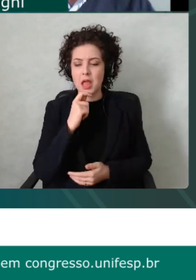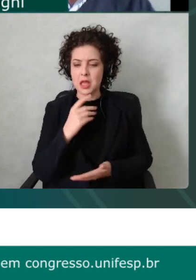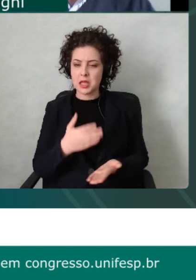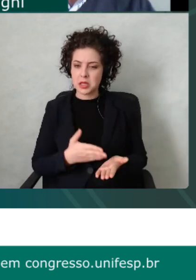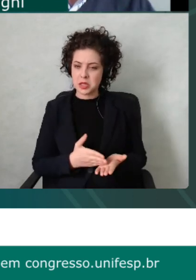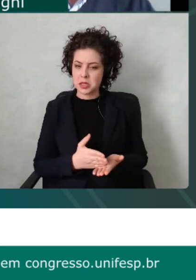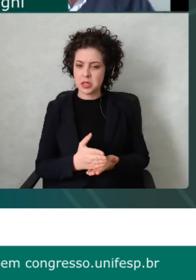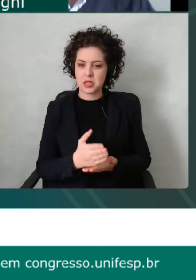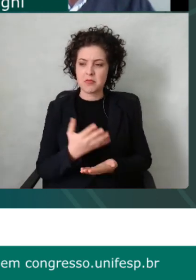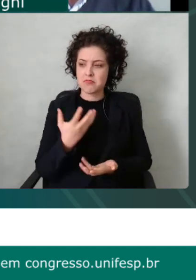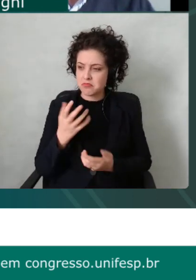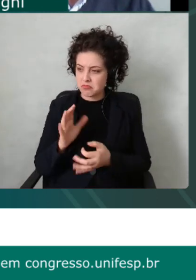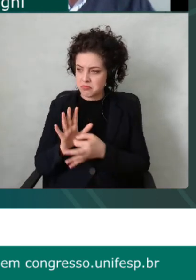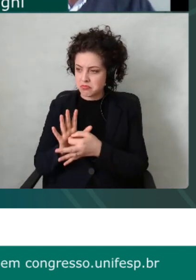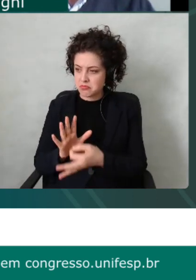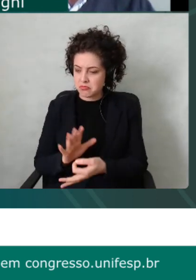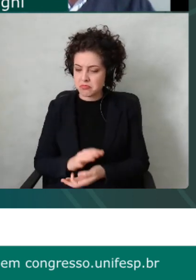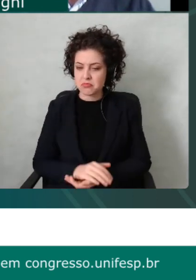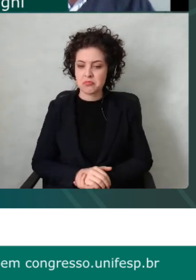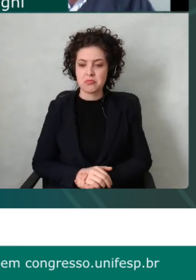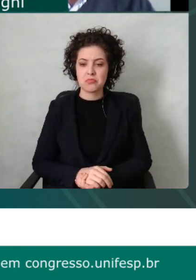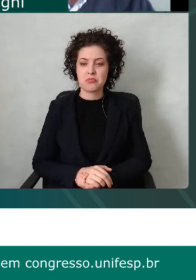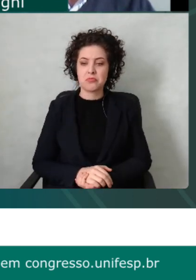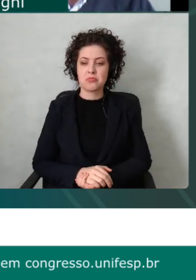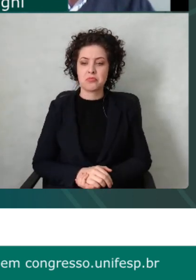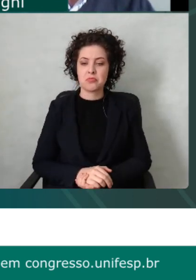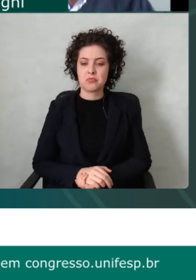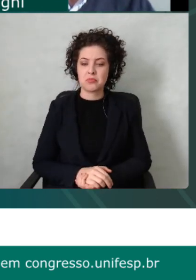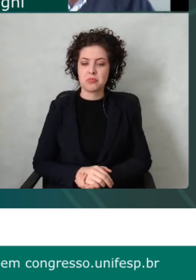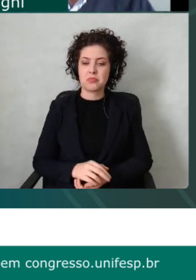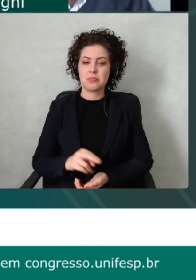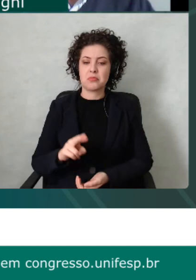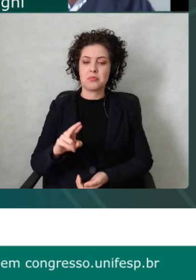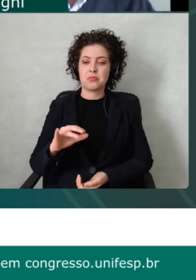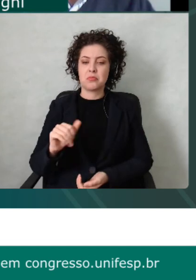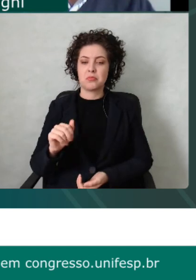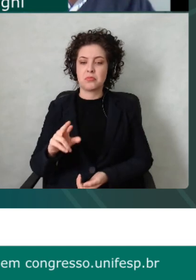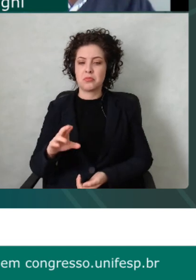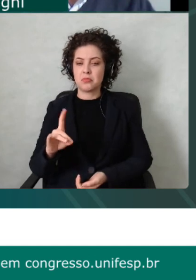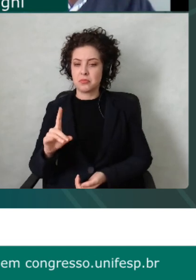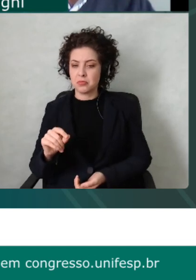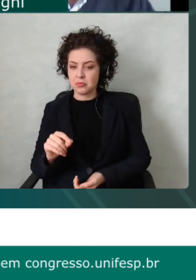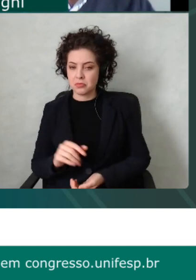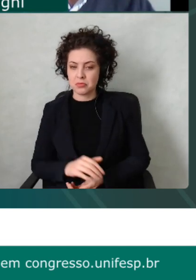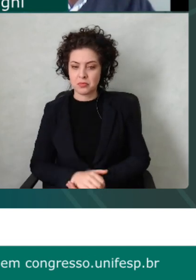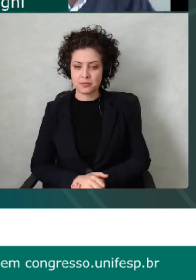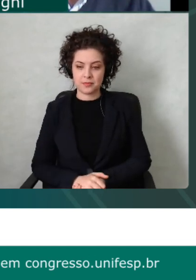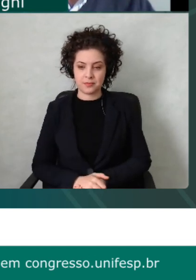comentar. Ricardo, alguma coisa dentro desse caminho? Nós estamos chegando.